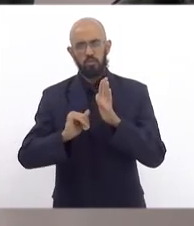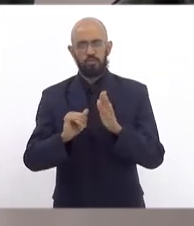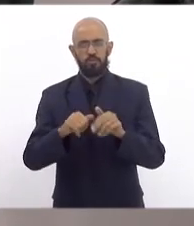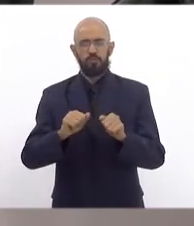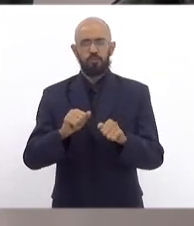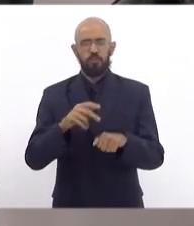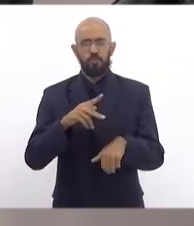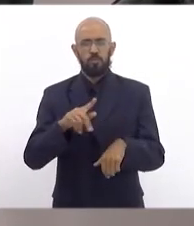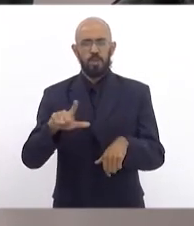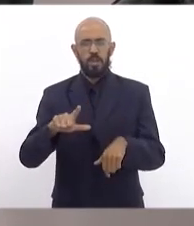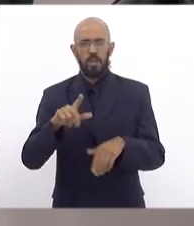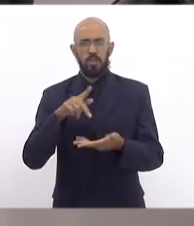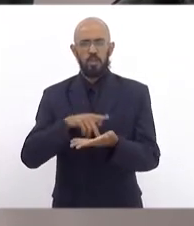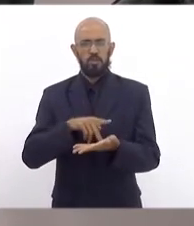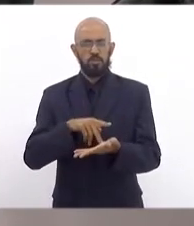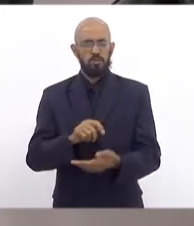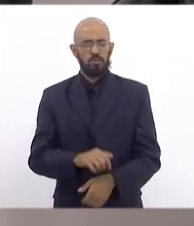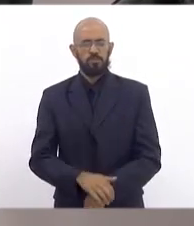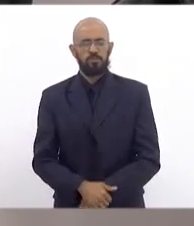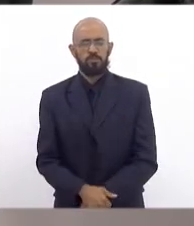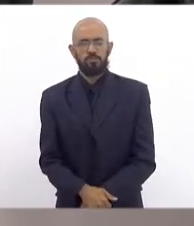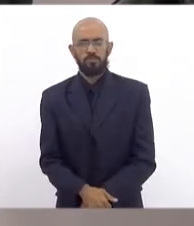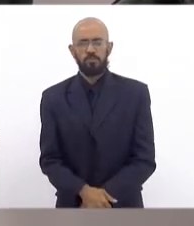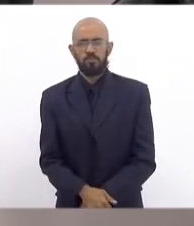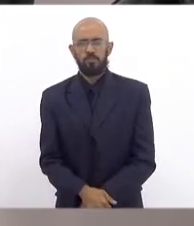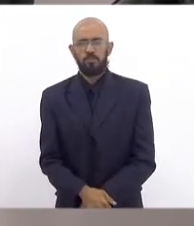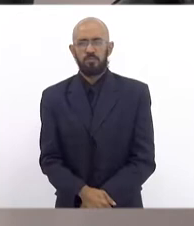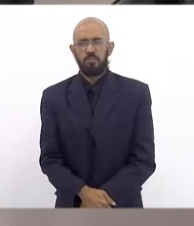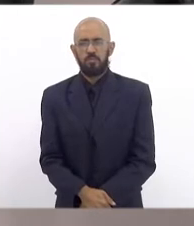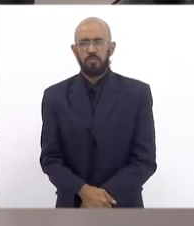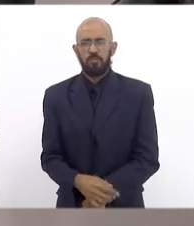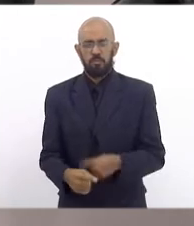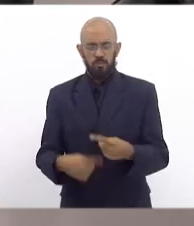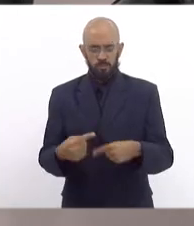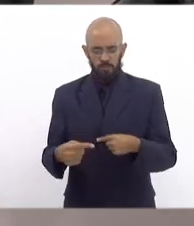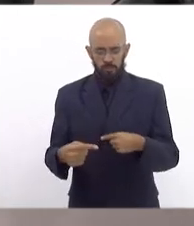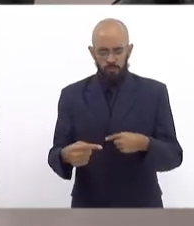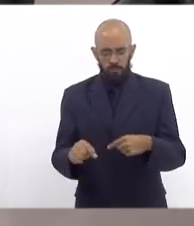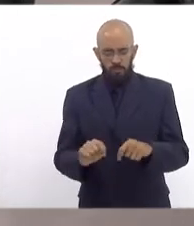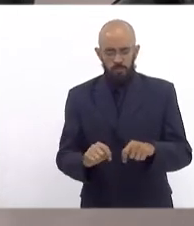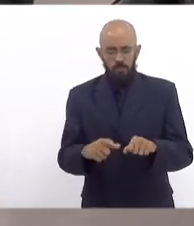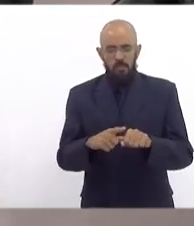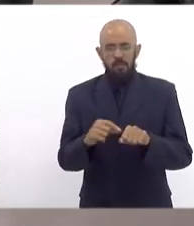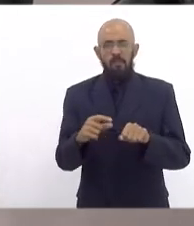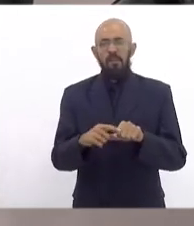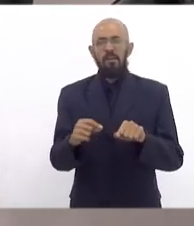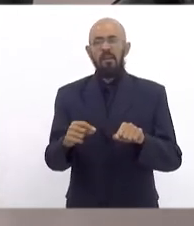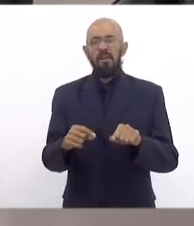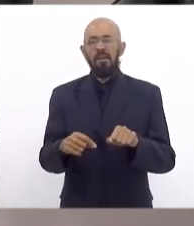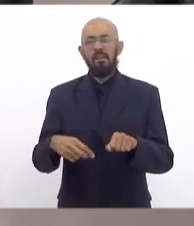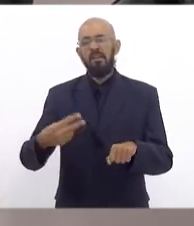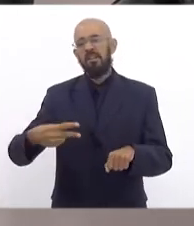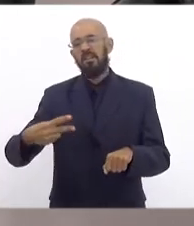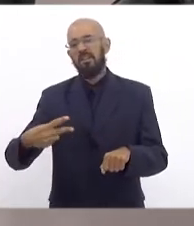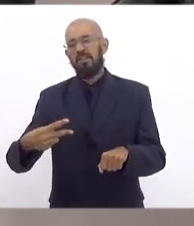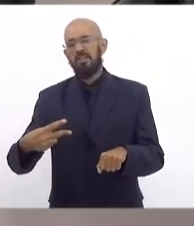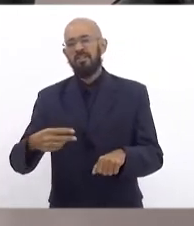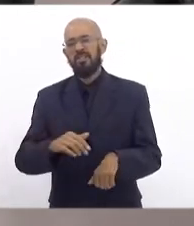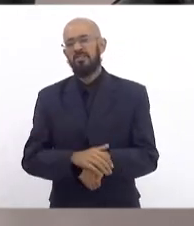inicial E é em seguida o artigo 2º